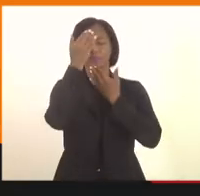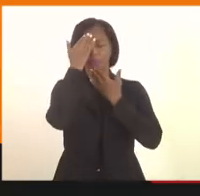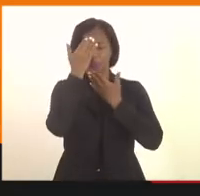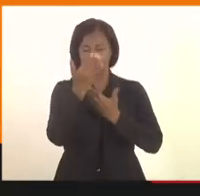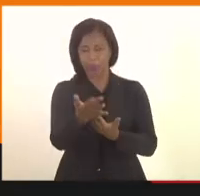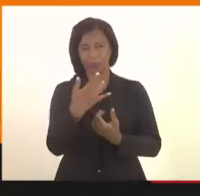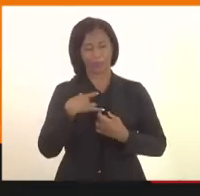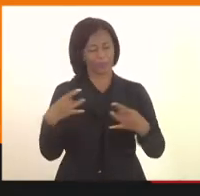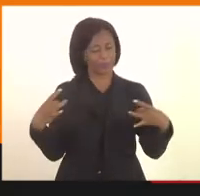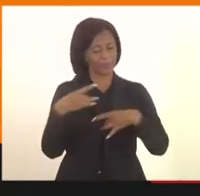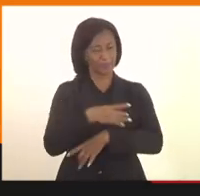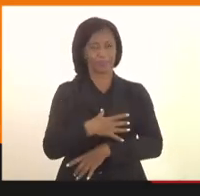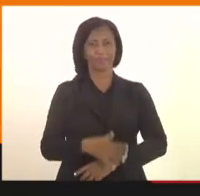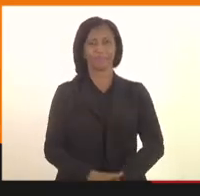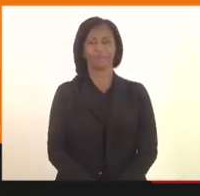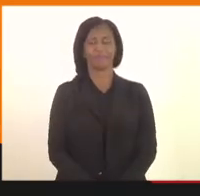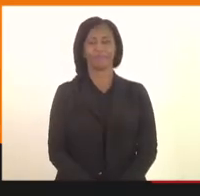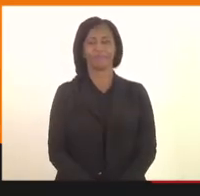coloco à disposição.